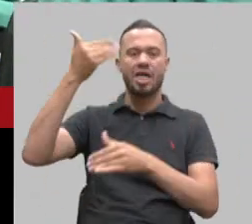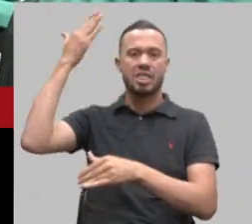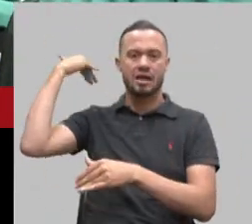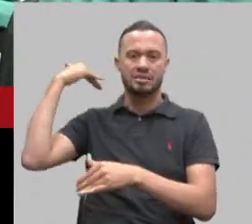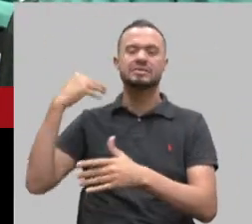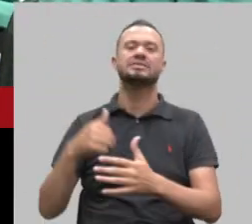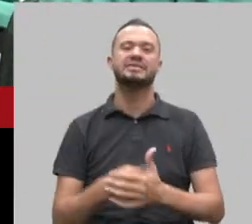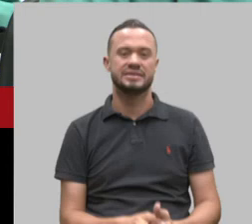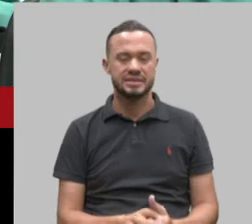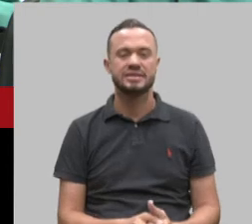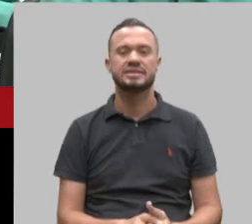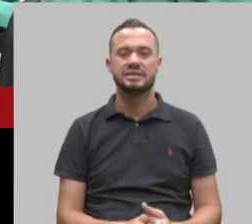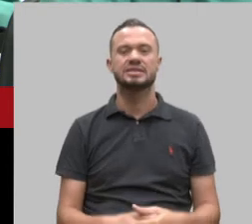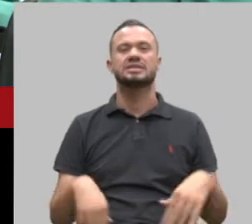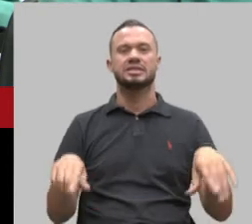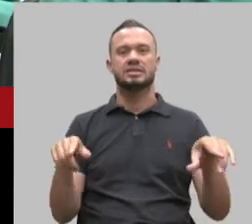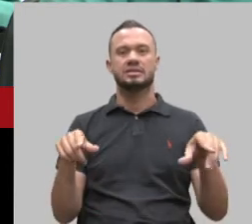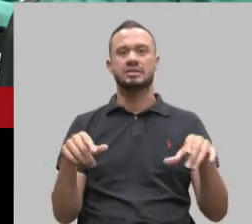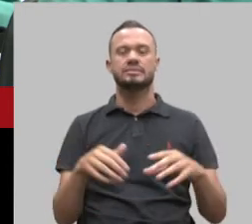também ativista